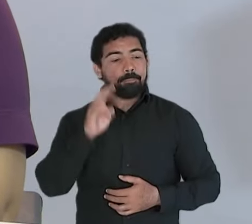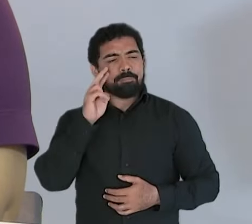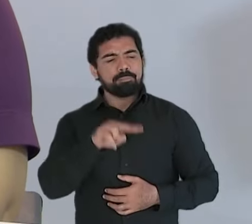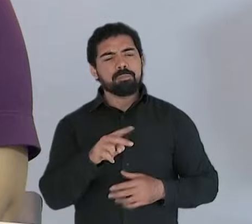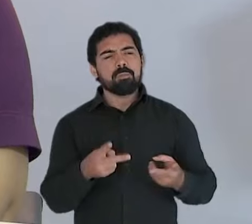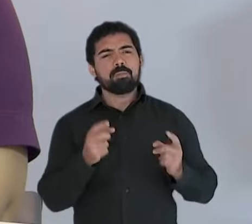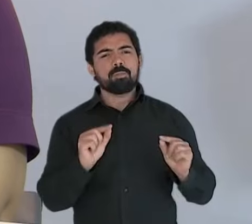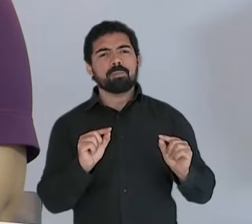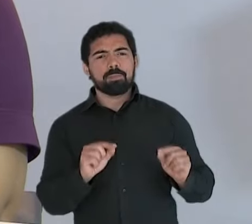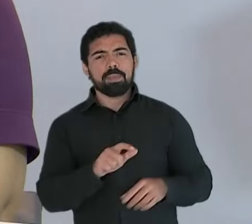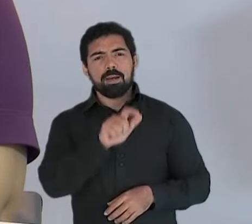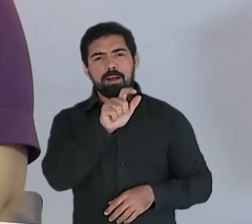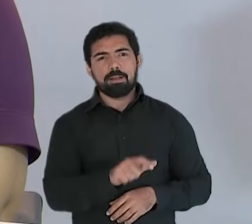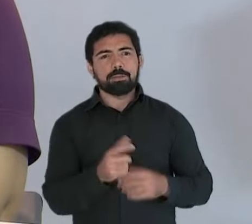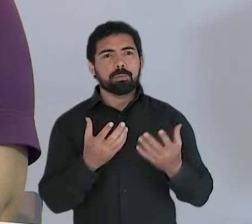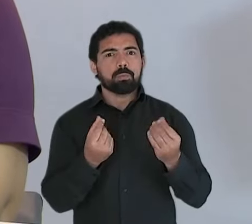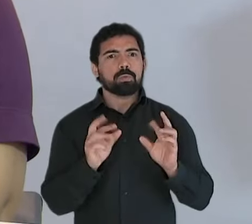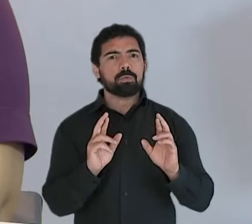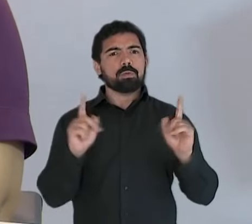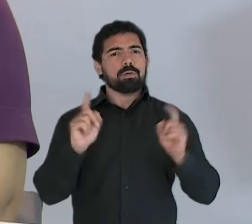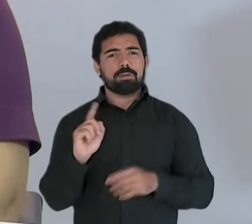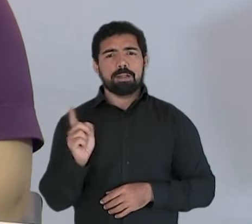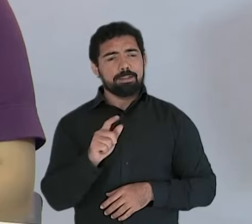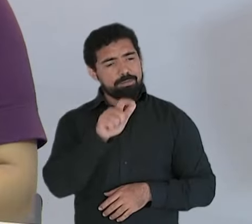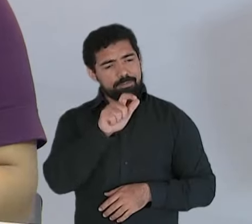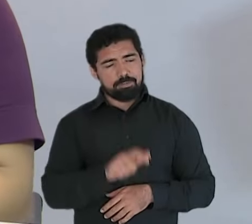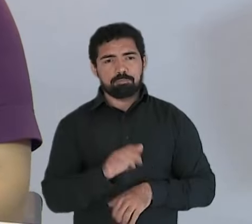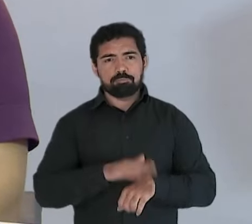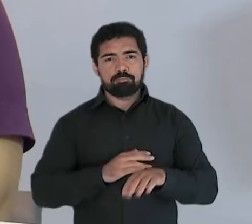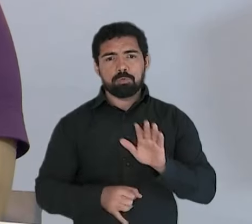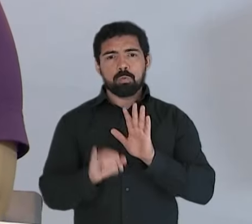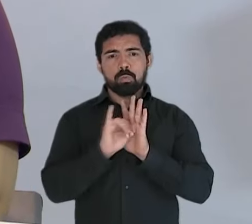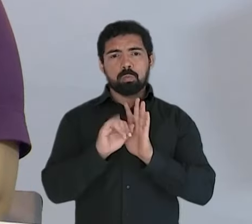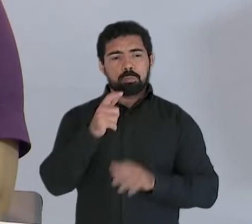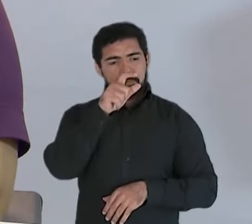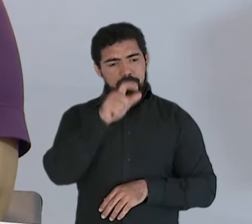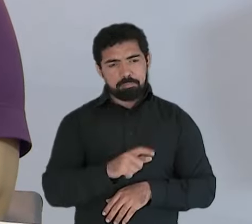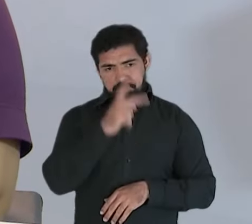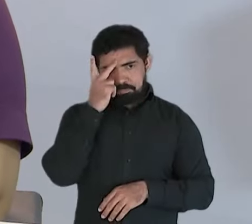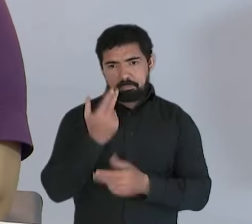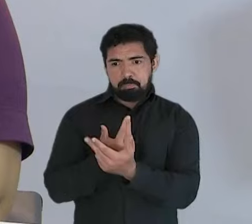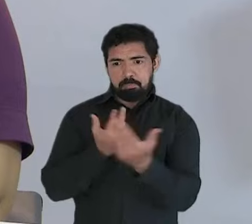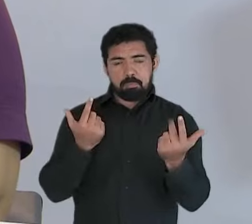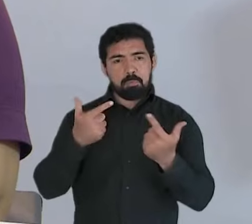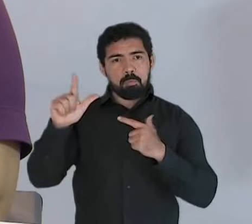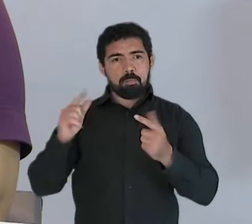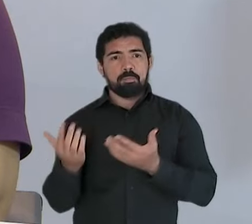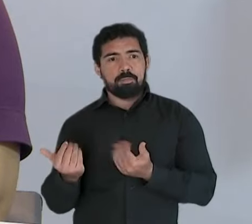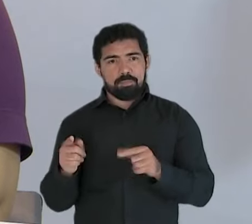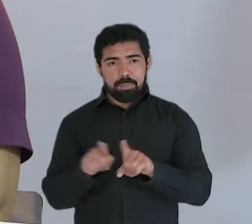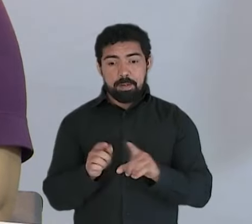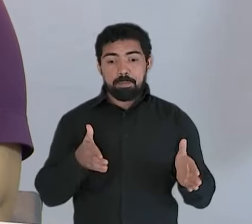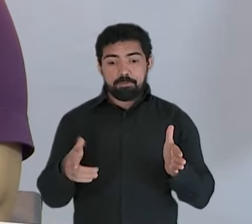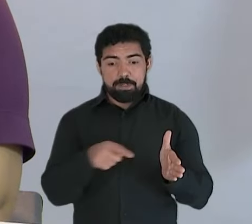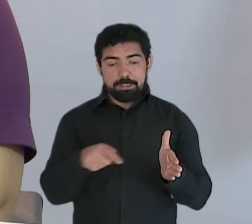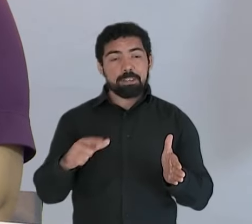ele não é tão diferente, né? Ele se identifica como qualquer outro adolescente nessa